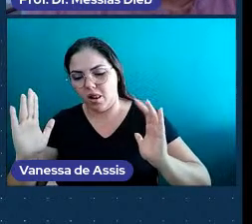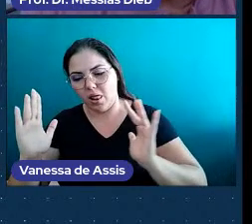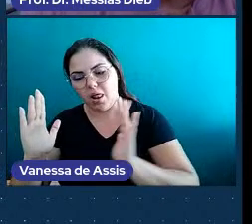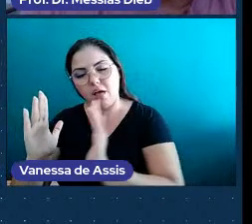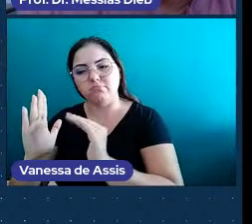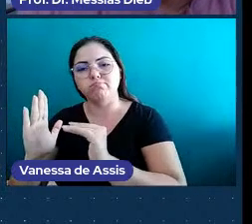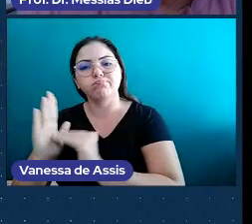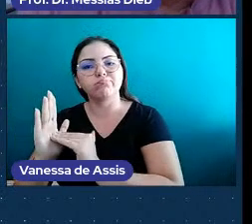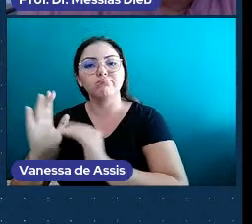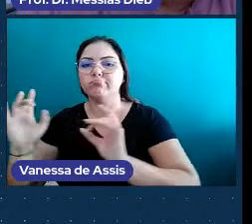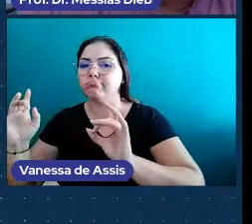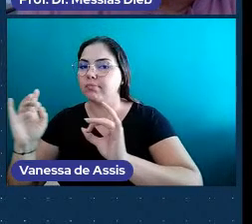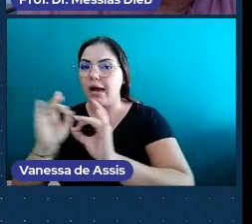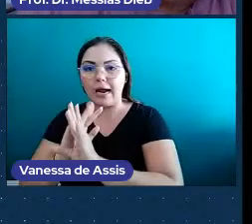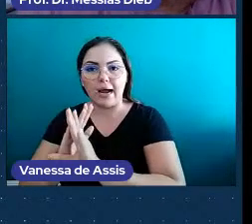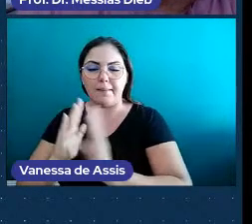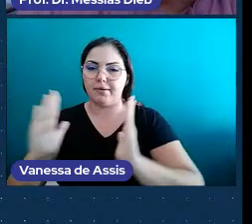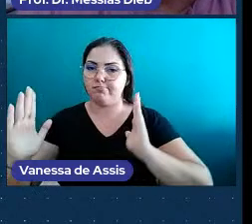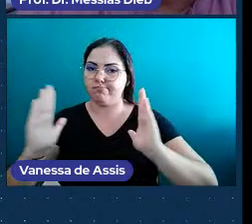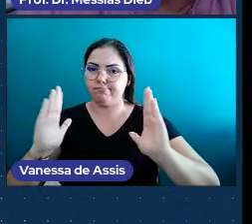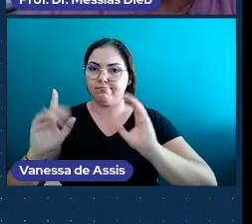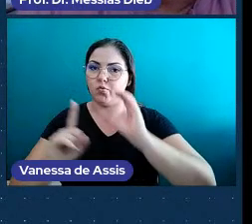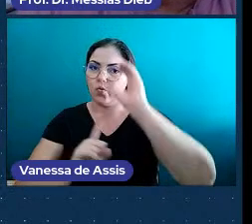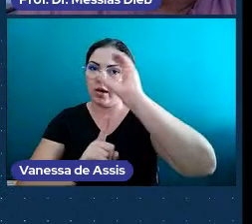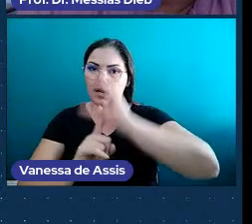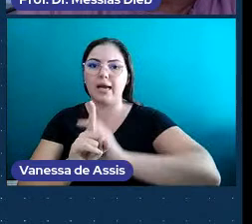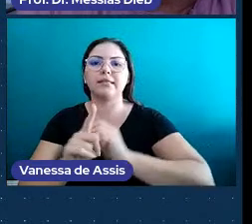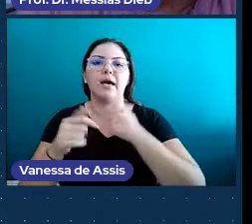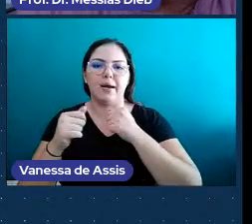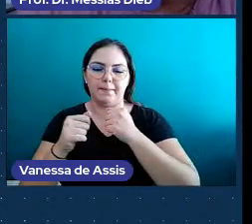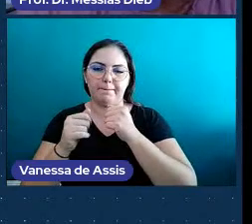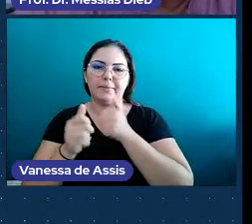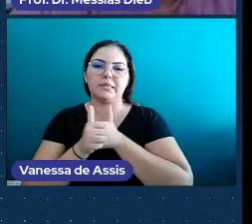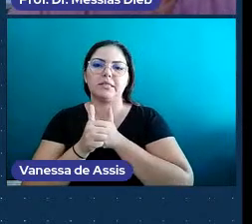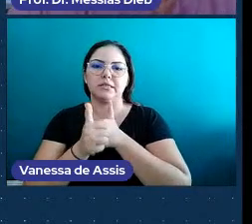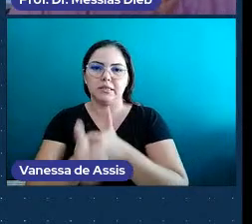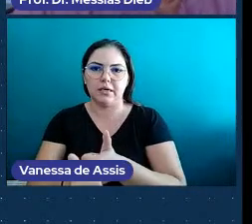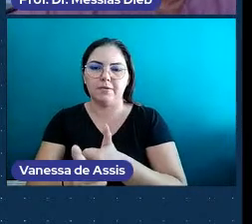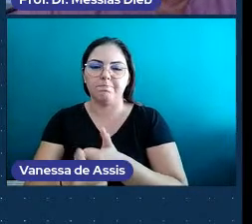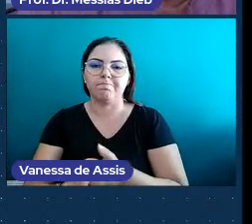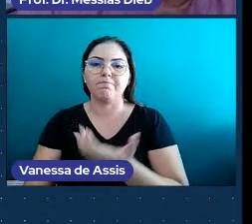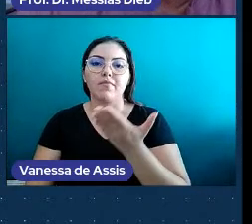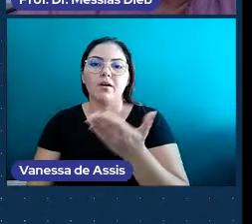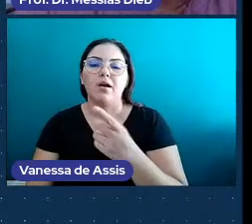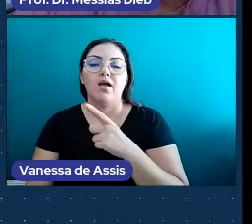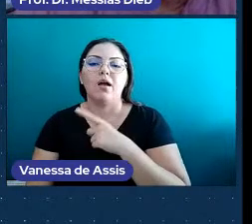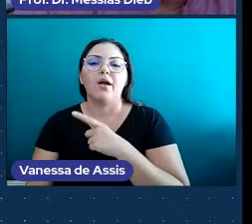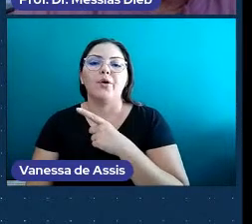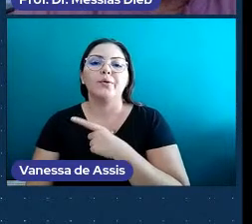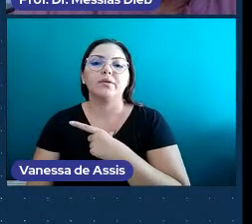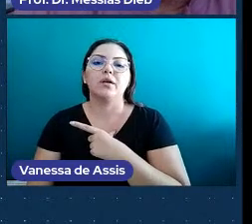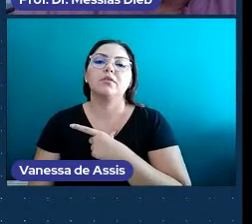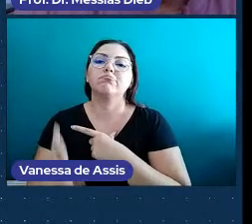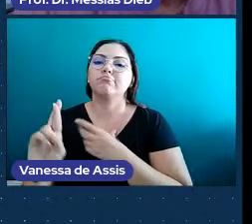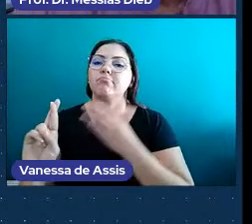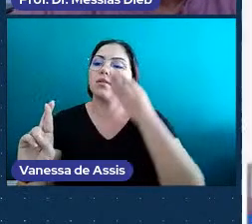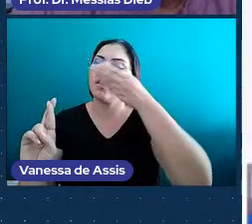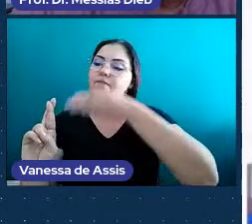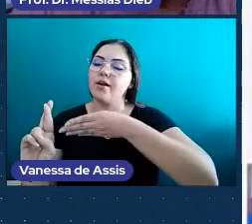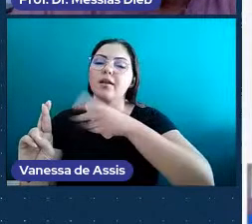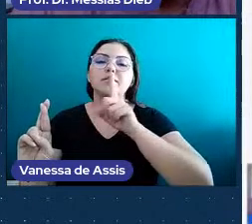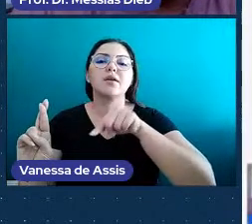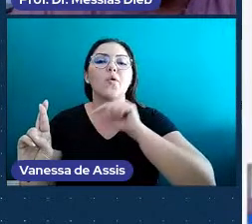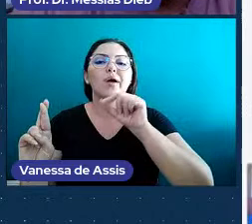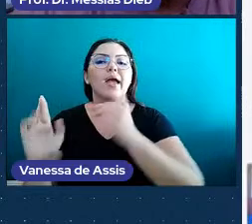podem deixar de existir, né? Ou seja, aquelas referências são as obras, né, que eu utilizei. Agora,